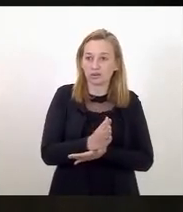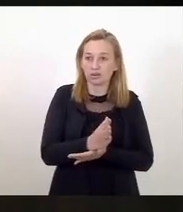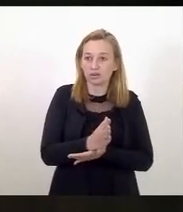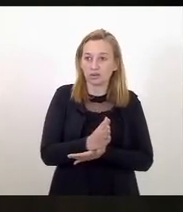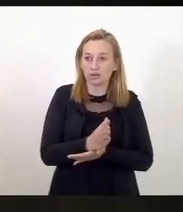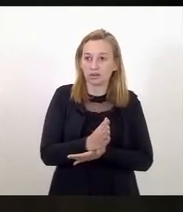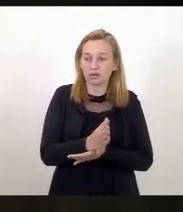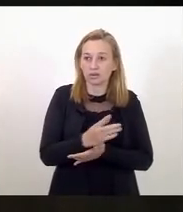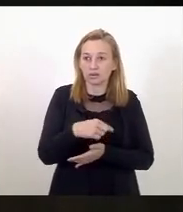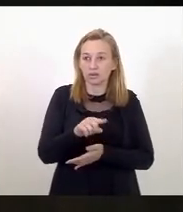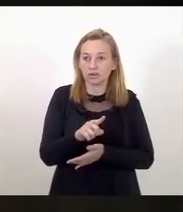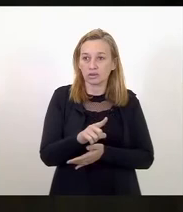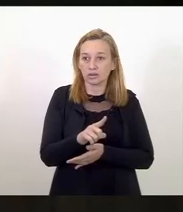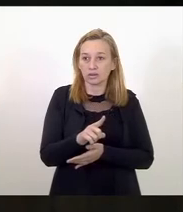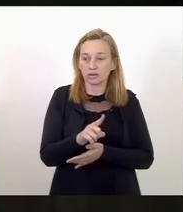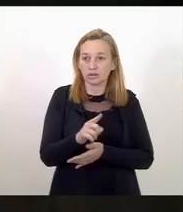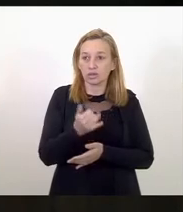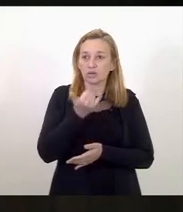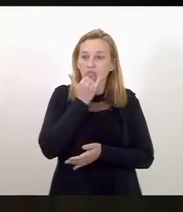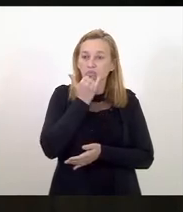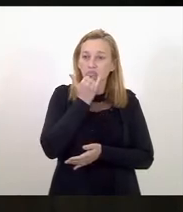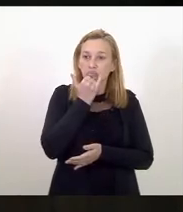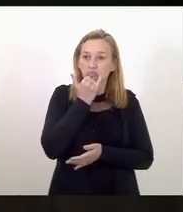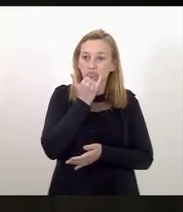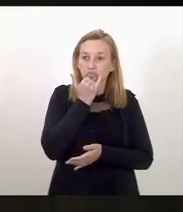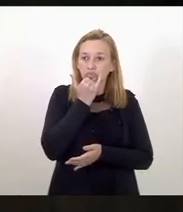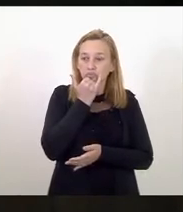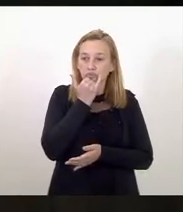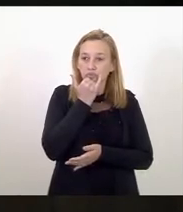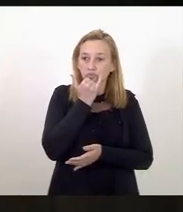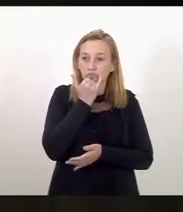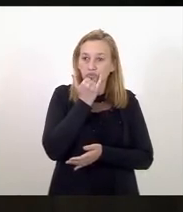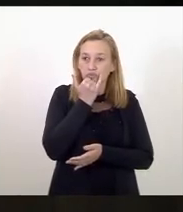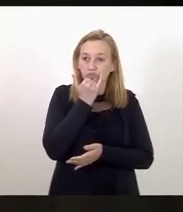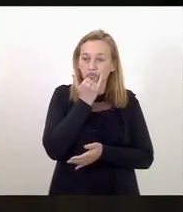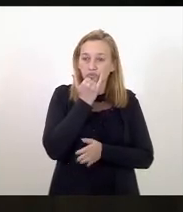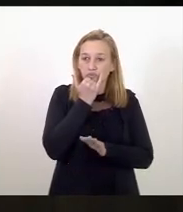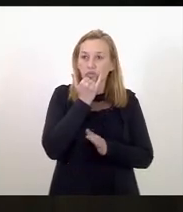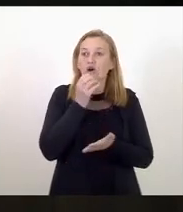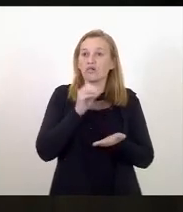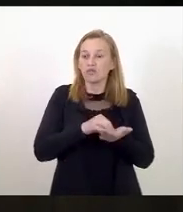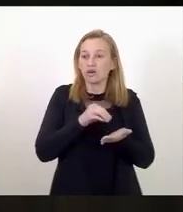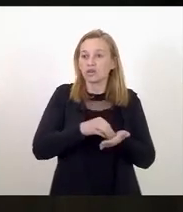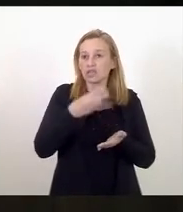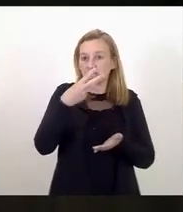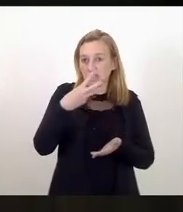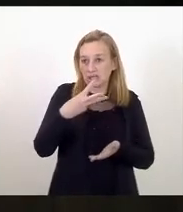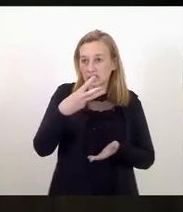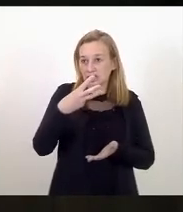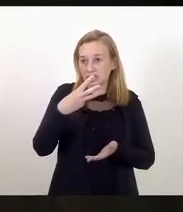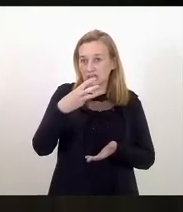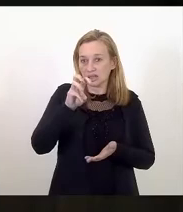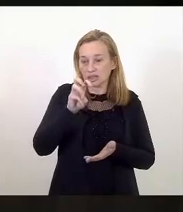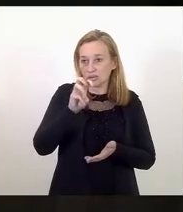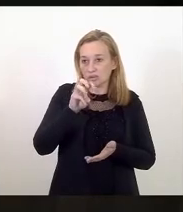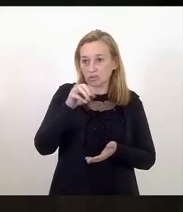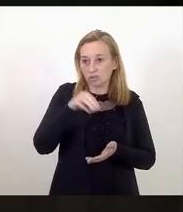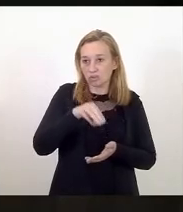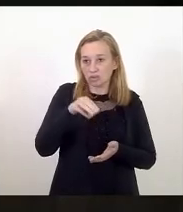autógrafo. Perdão, promulgação. Olha só. Faltam 30 segundos para encerrar a sessão.